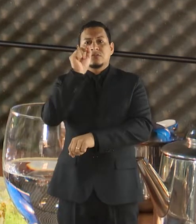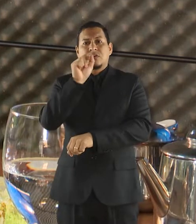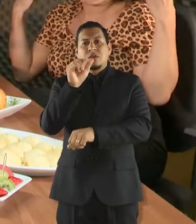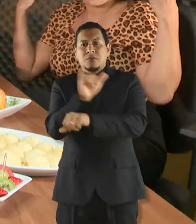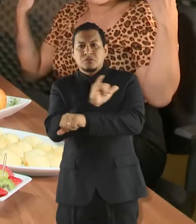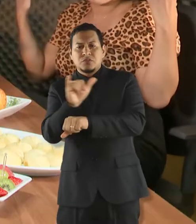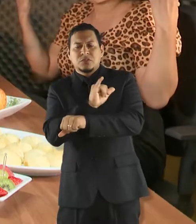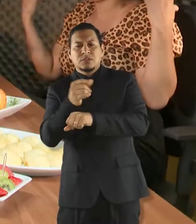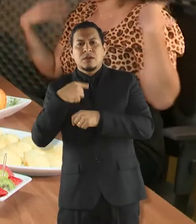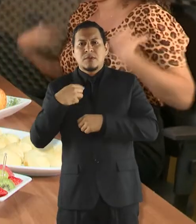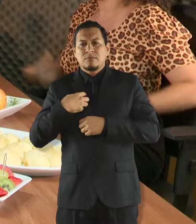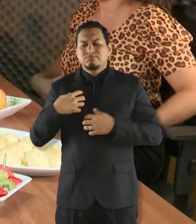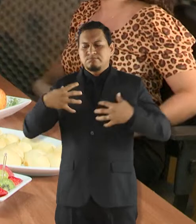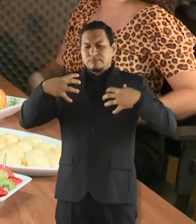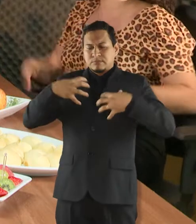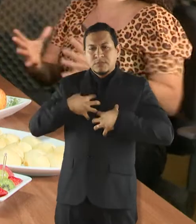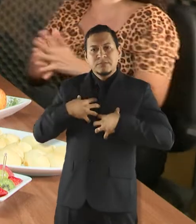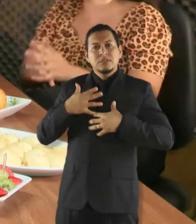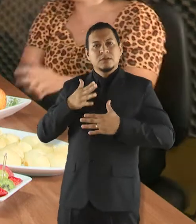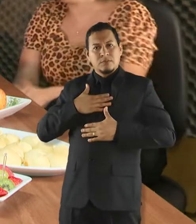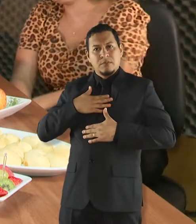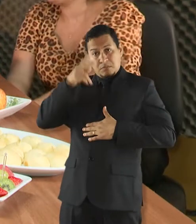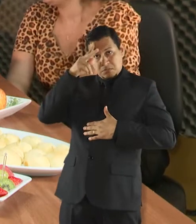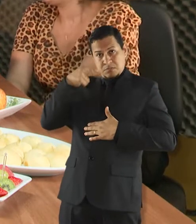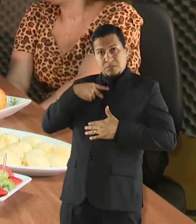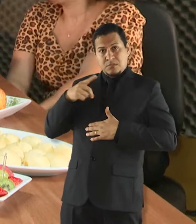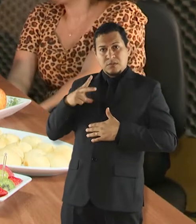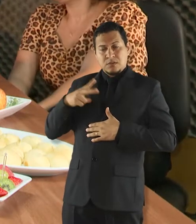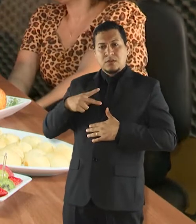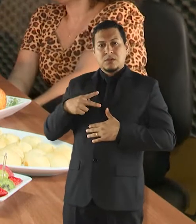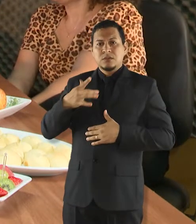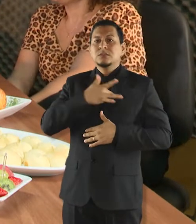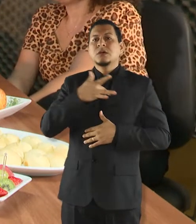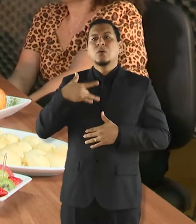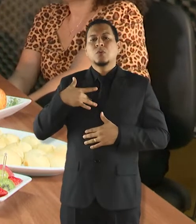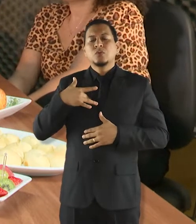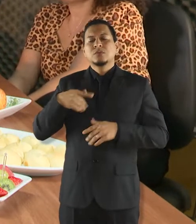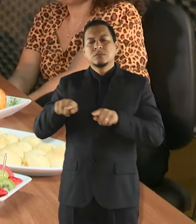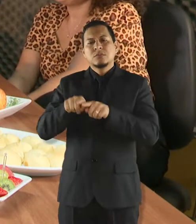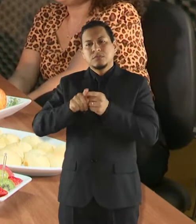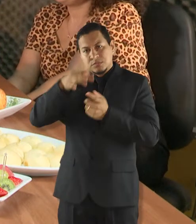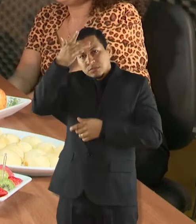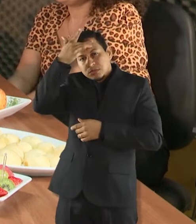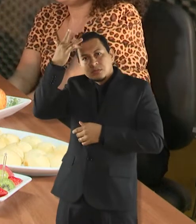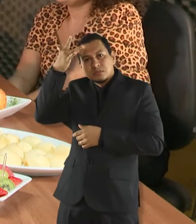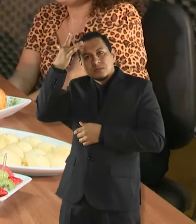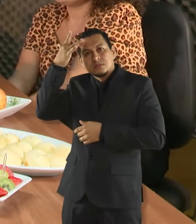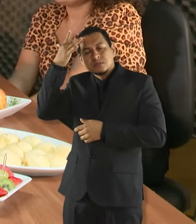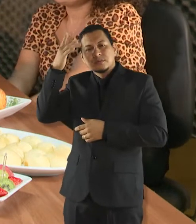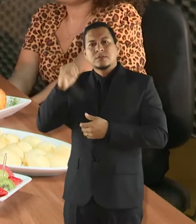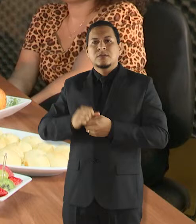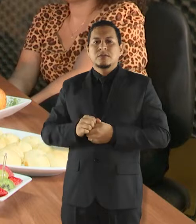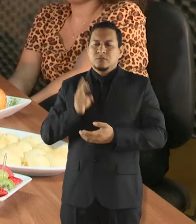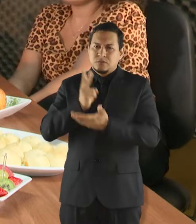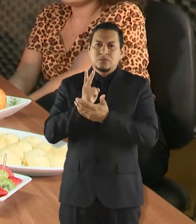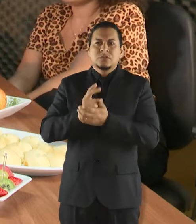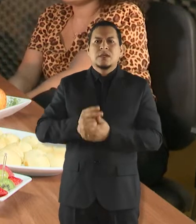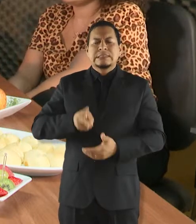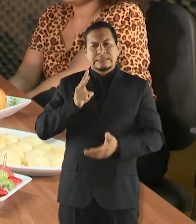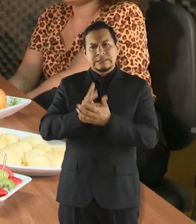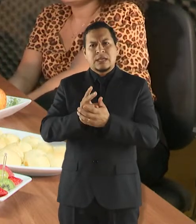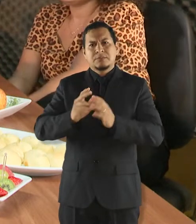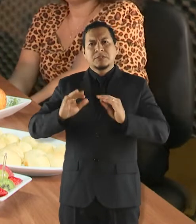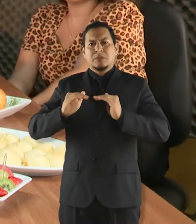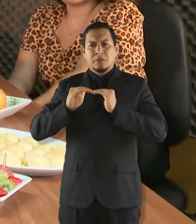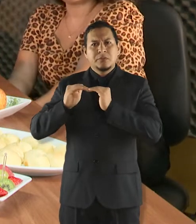mantém a saúde física e mental. A forma de você desopilar mesmo, de você se manter são, né? Com certeza,